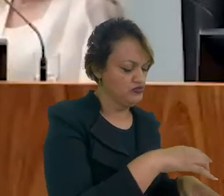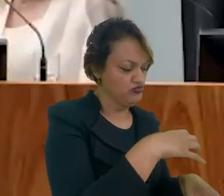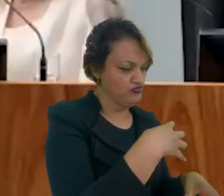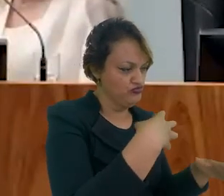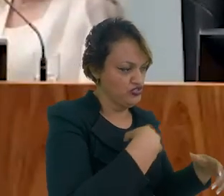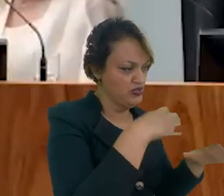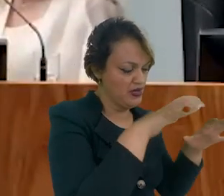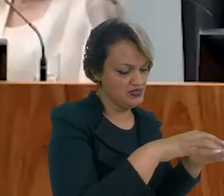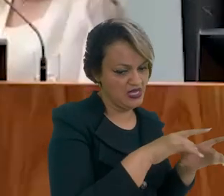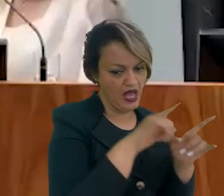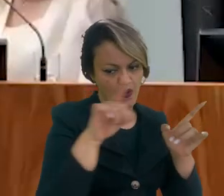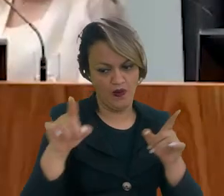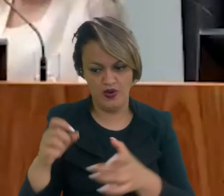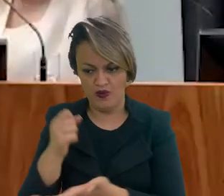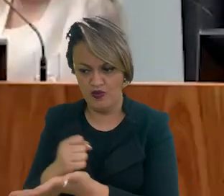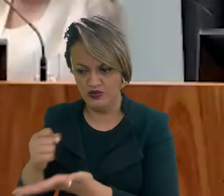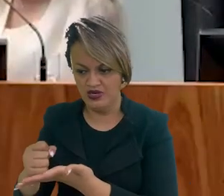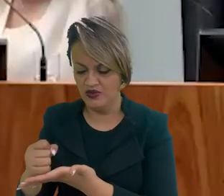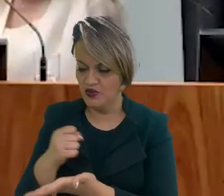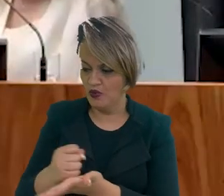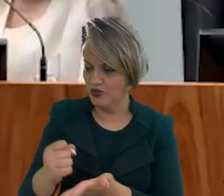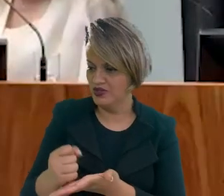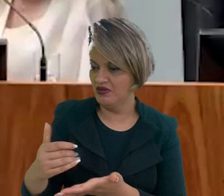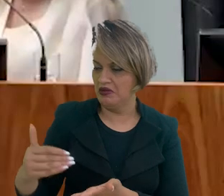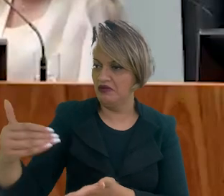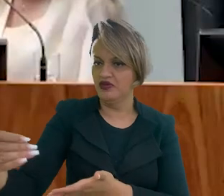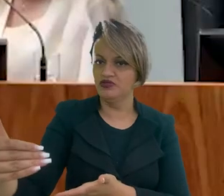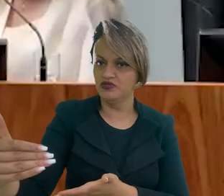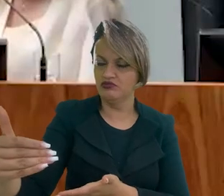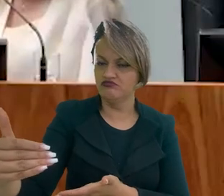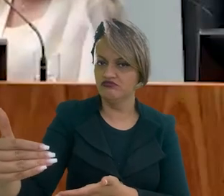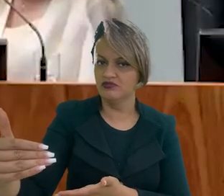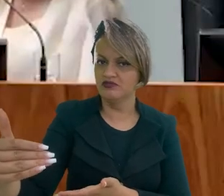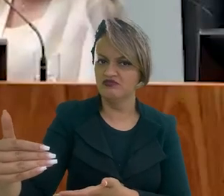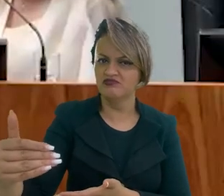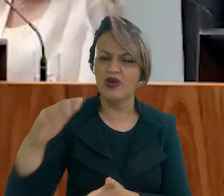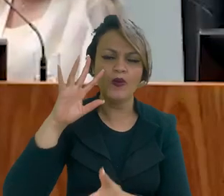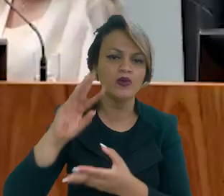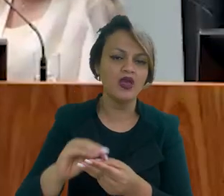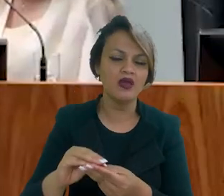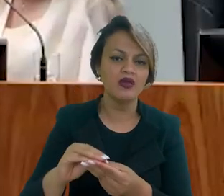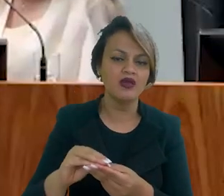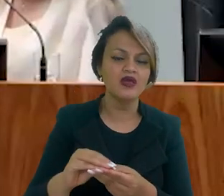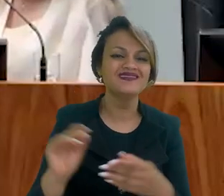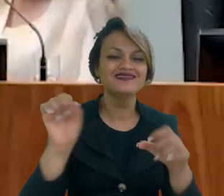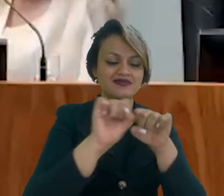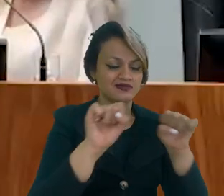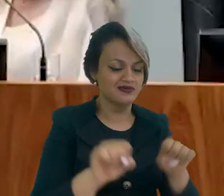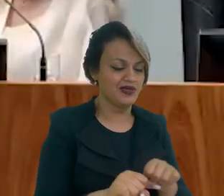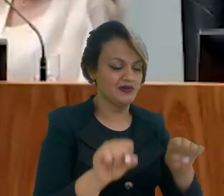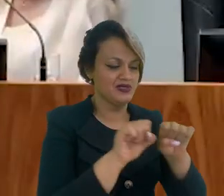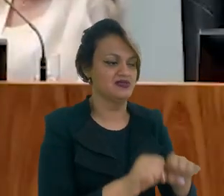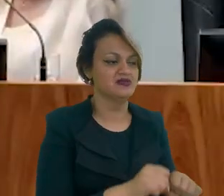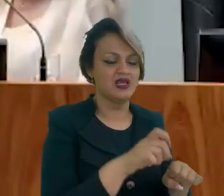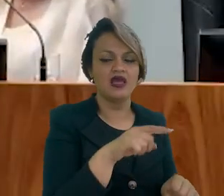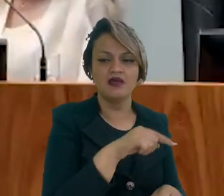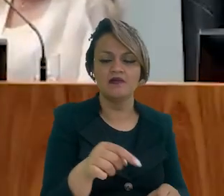eu tava antes foi do status medieval ao contrato agora do contrato ao Status